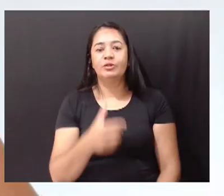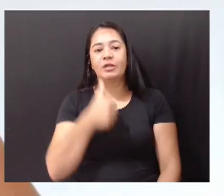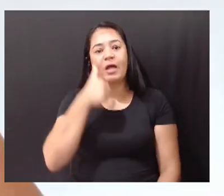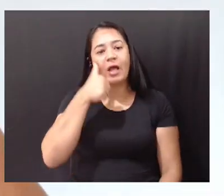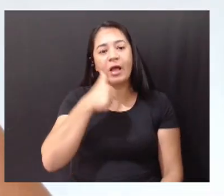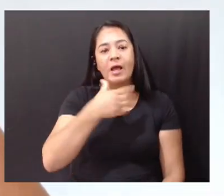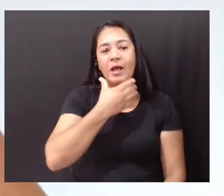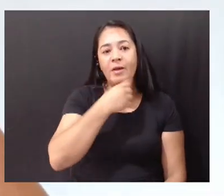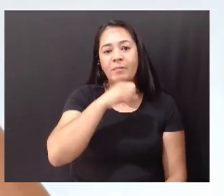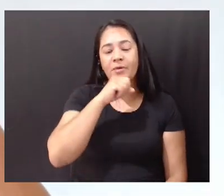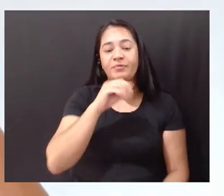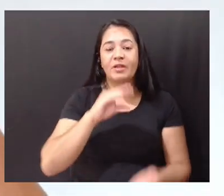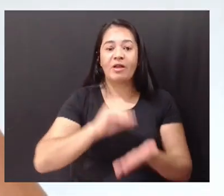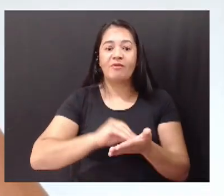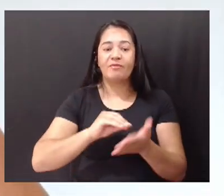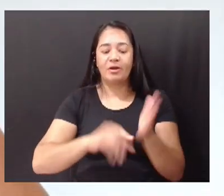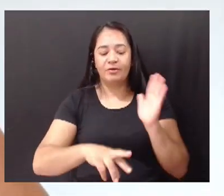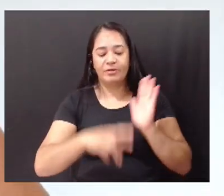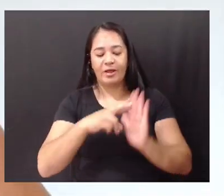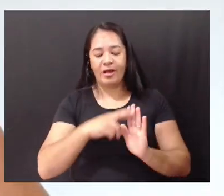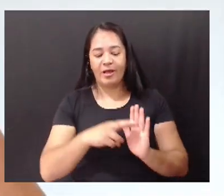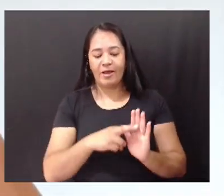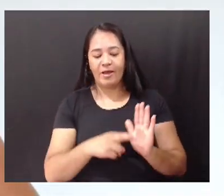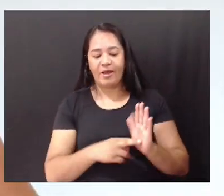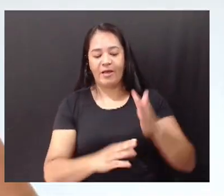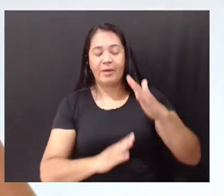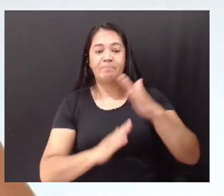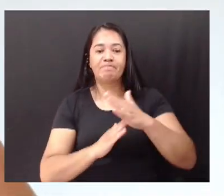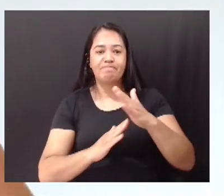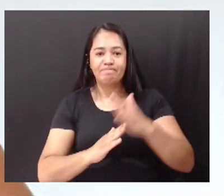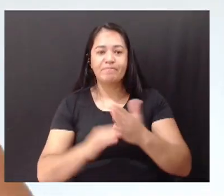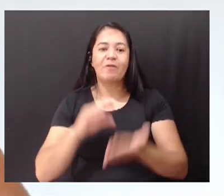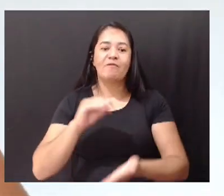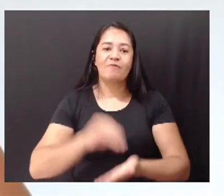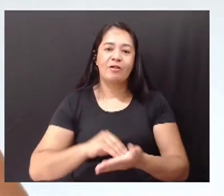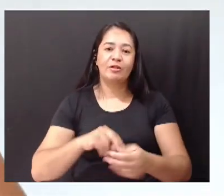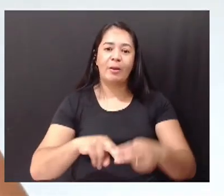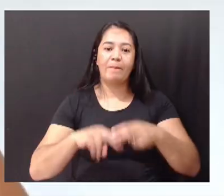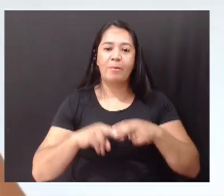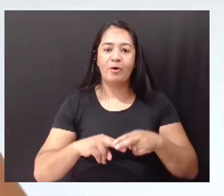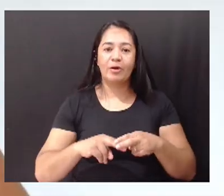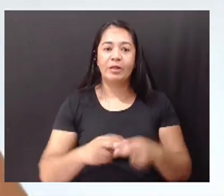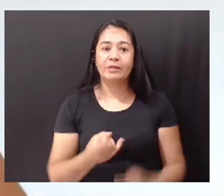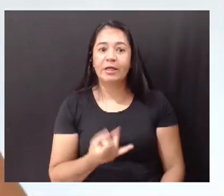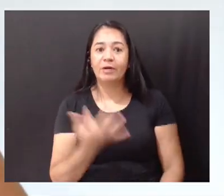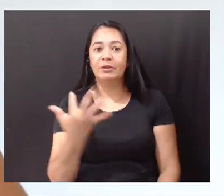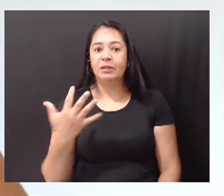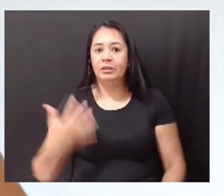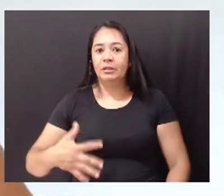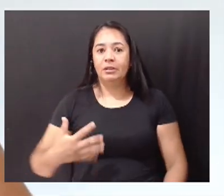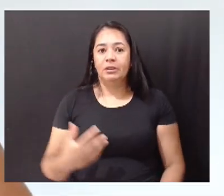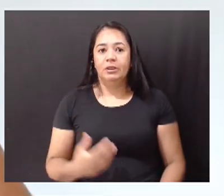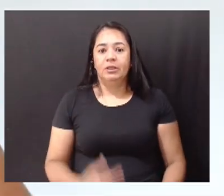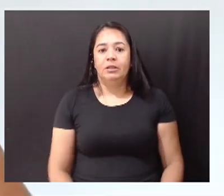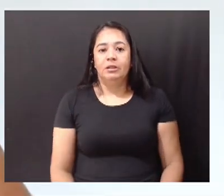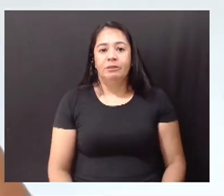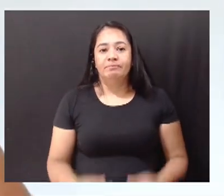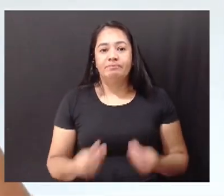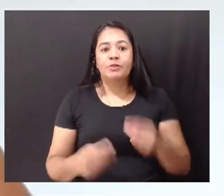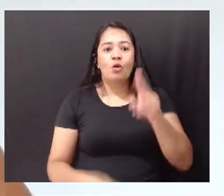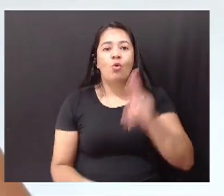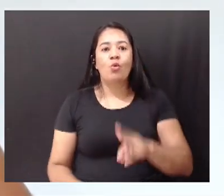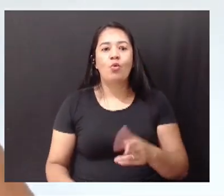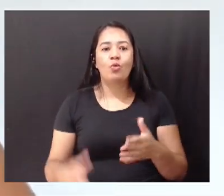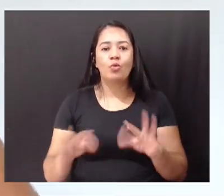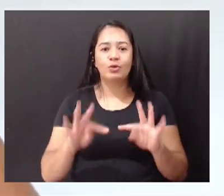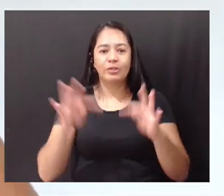se perderam relacionados aos seus filhos, por conta desse excesso mesmo dessa questão da tecnologia, porque